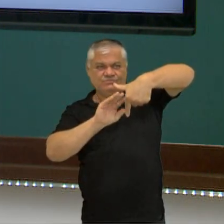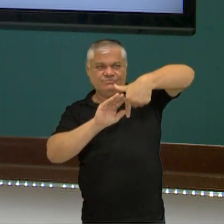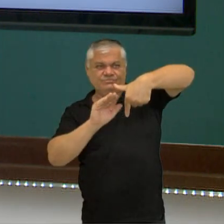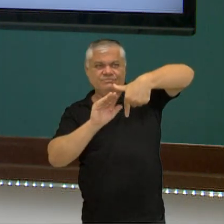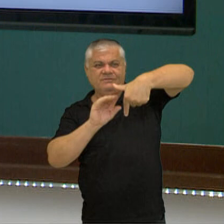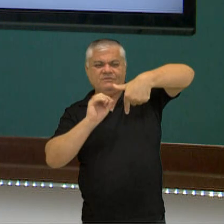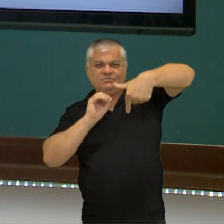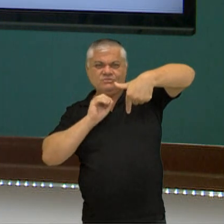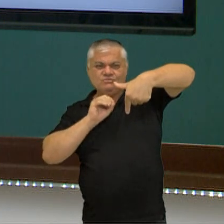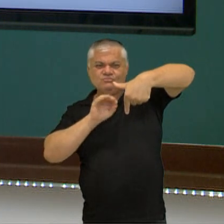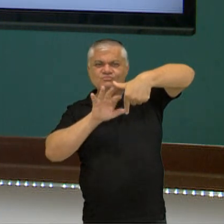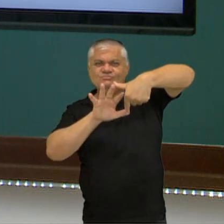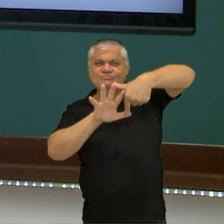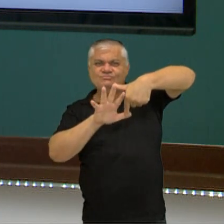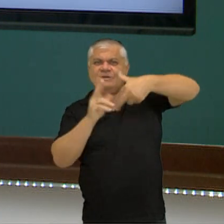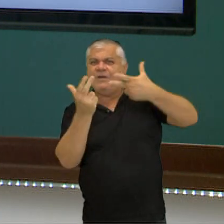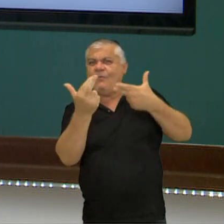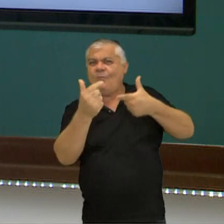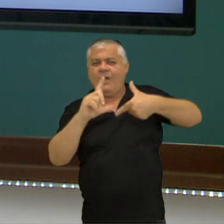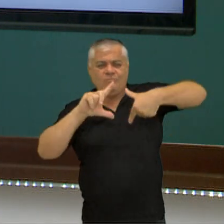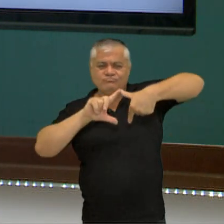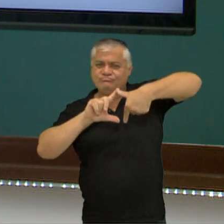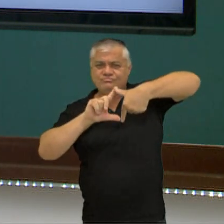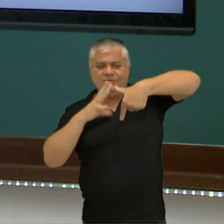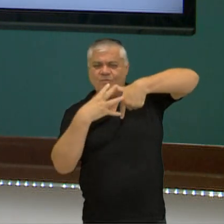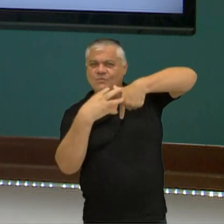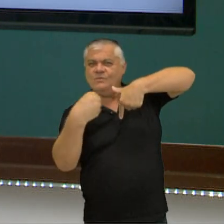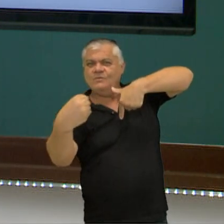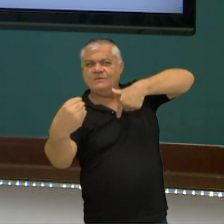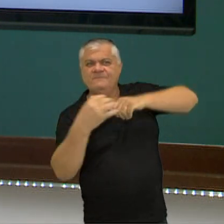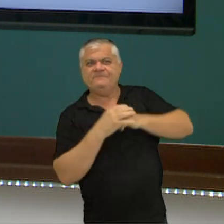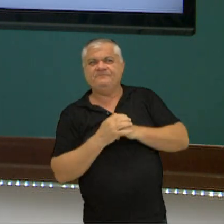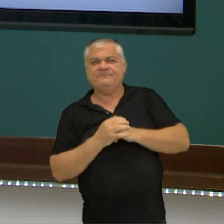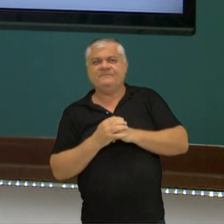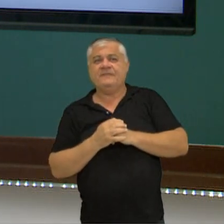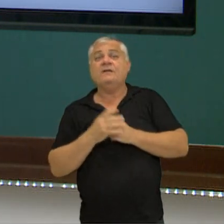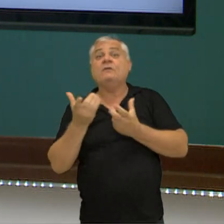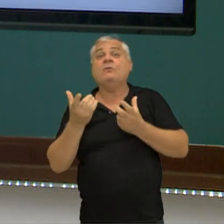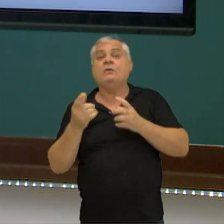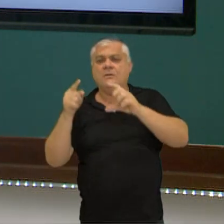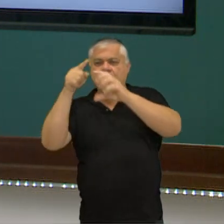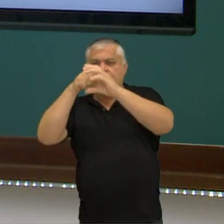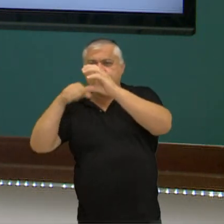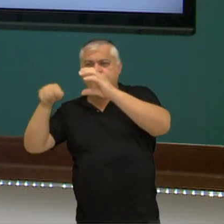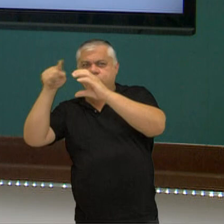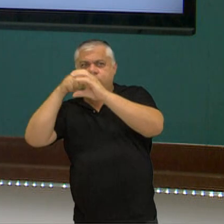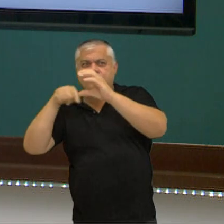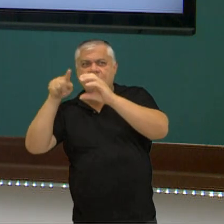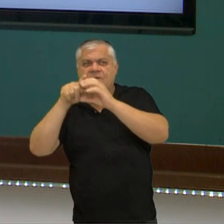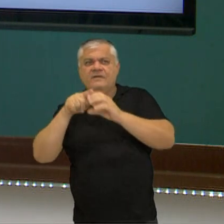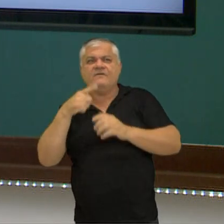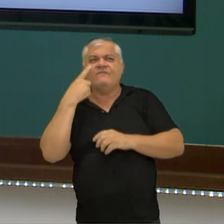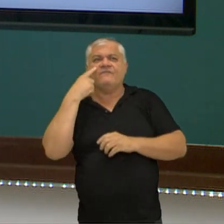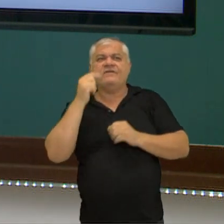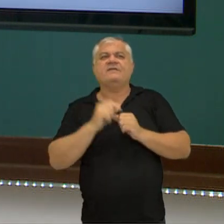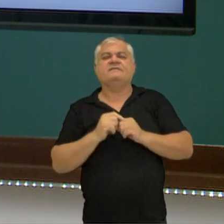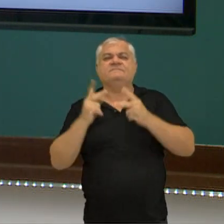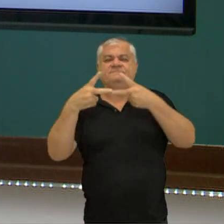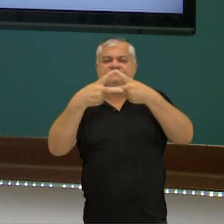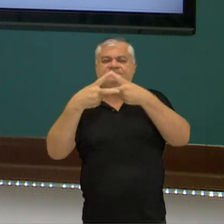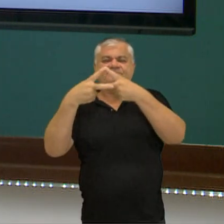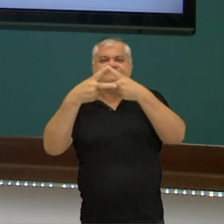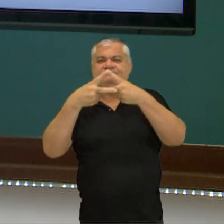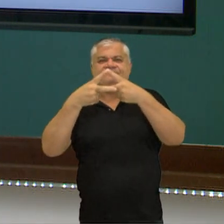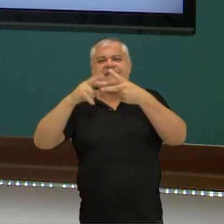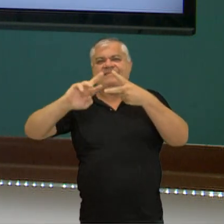sombra vai formar exatamente de um retângulo. Este, ou esse, qual que vocês marcaram? Vamos verificar? Os únicos que